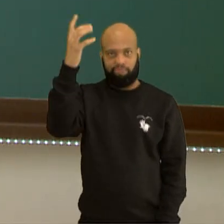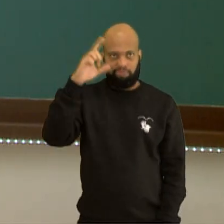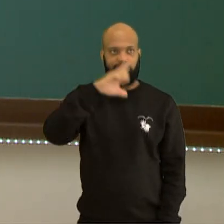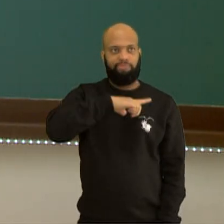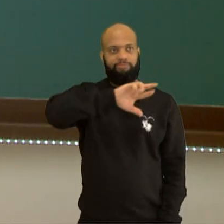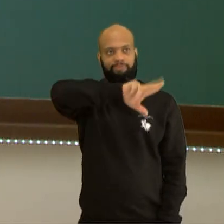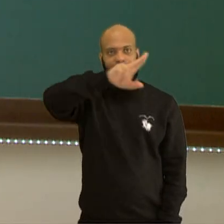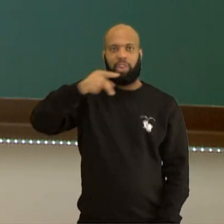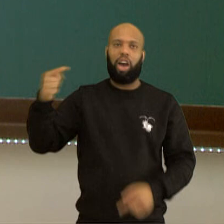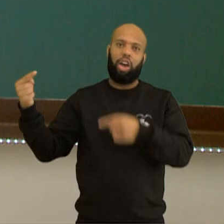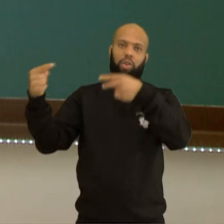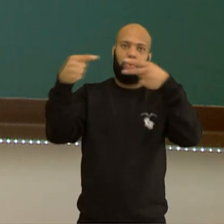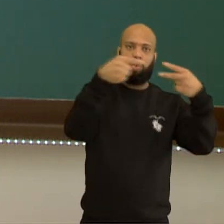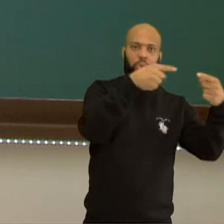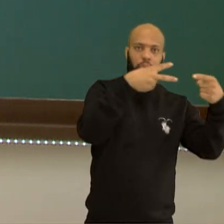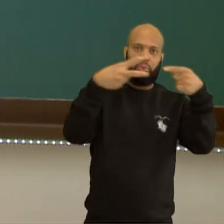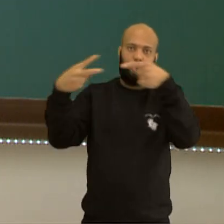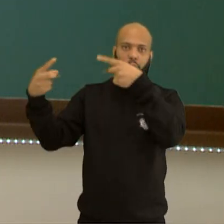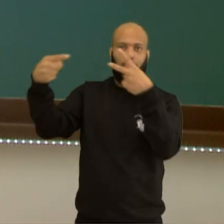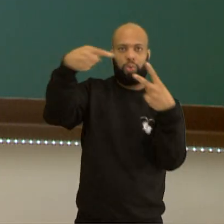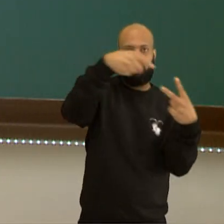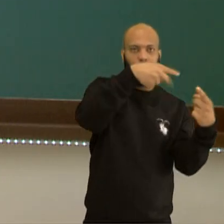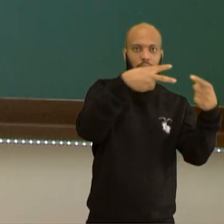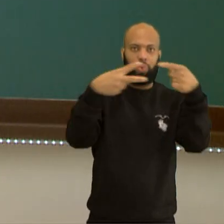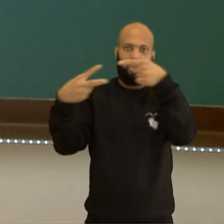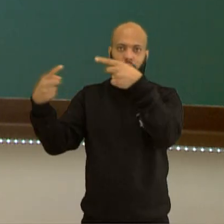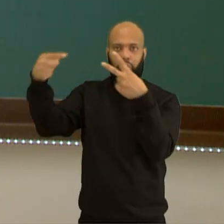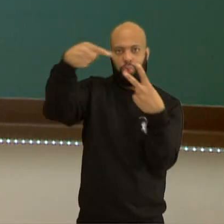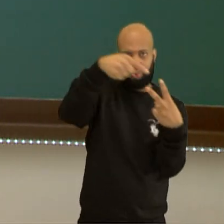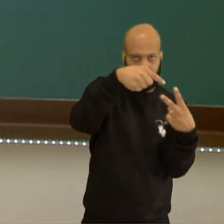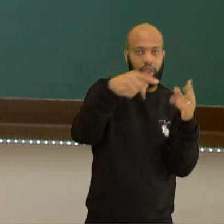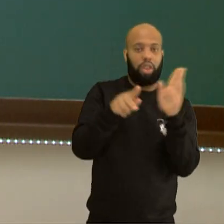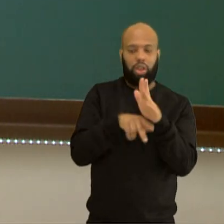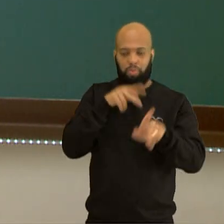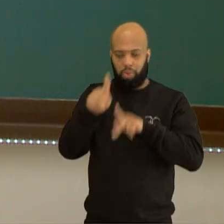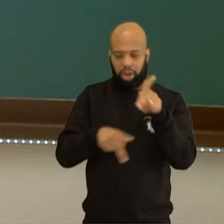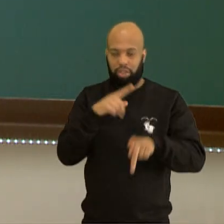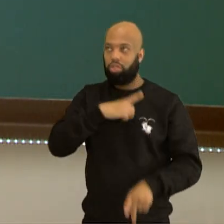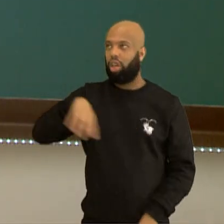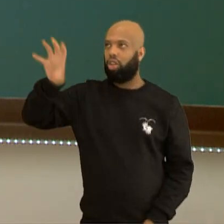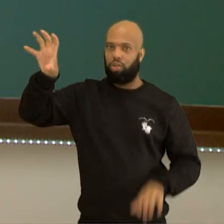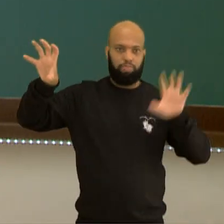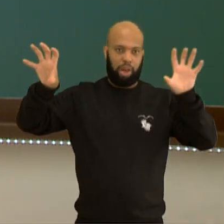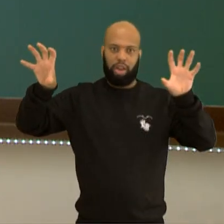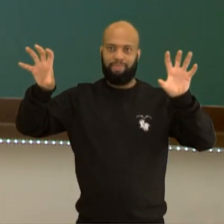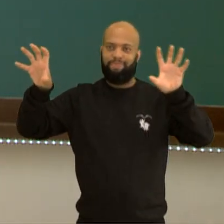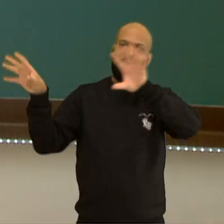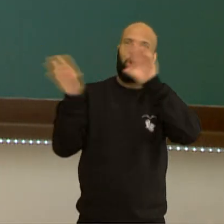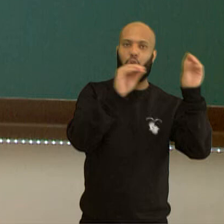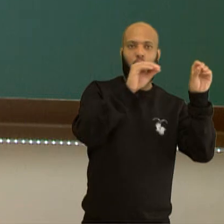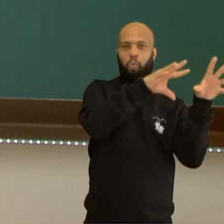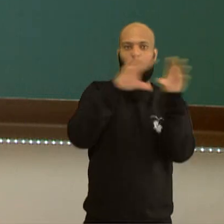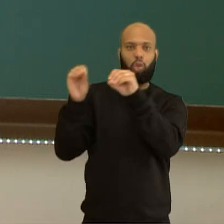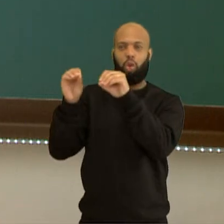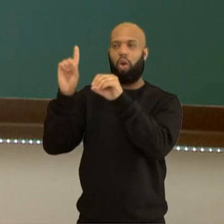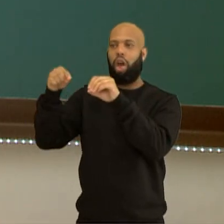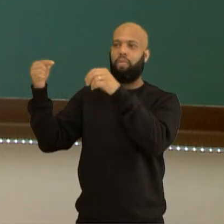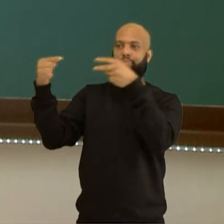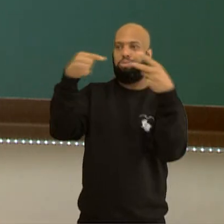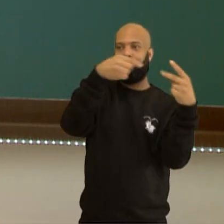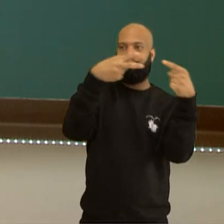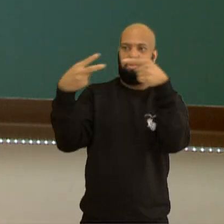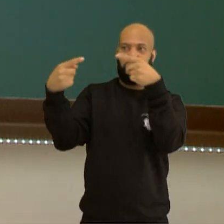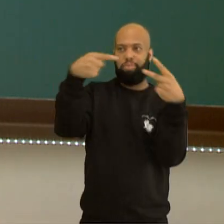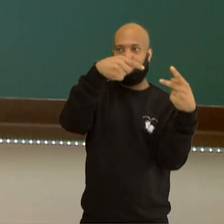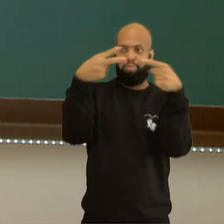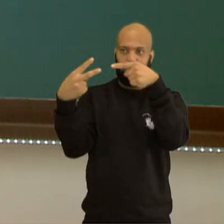muitos fluxos migratórios, muito deslocamento de população de uma região para outra, principalmente ligados à